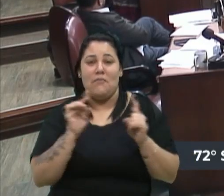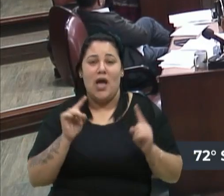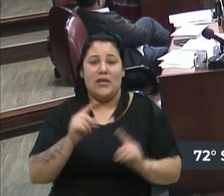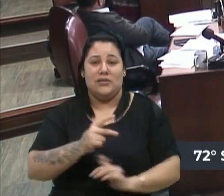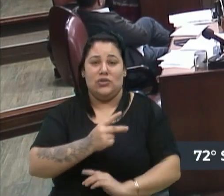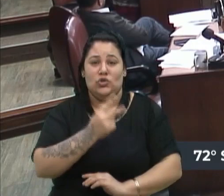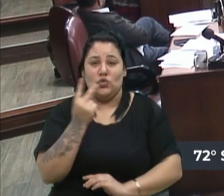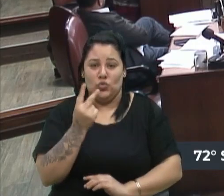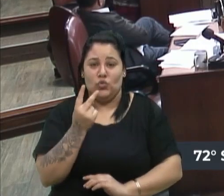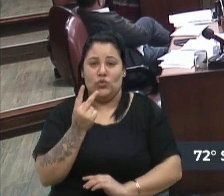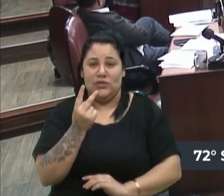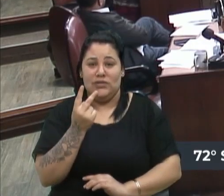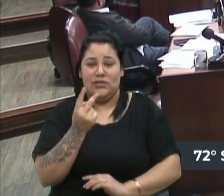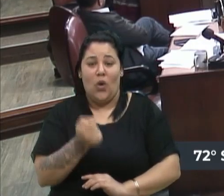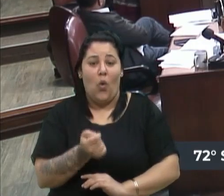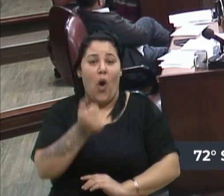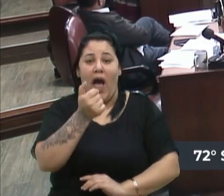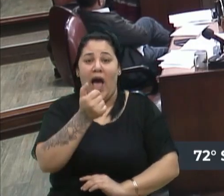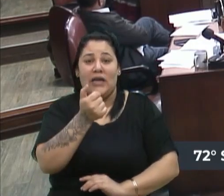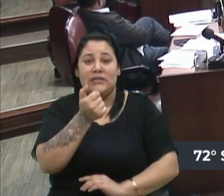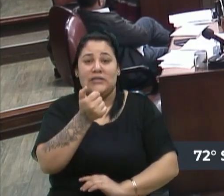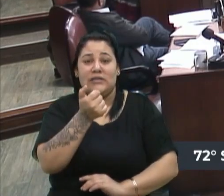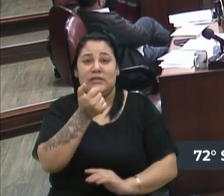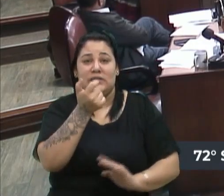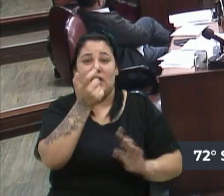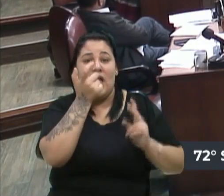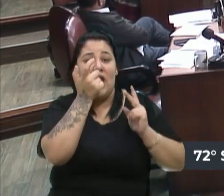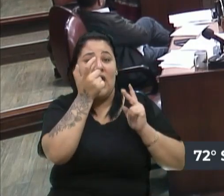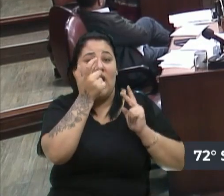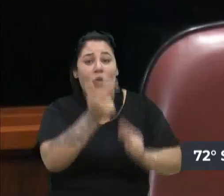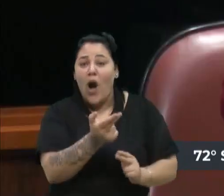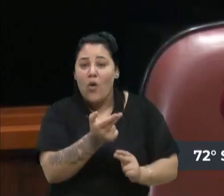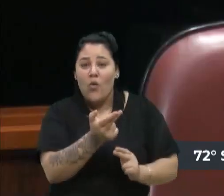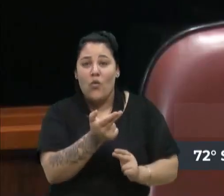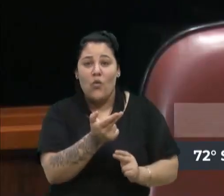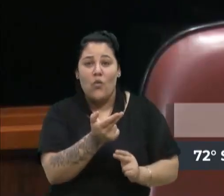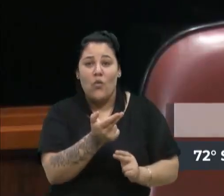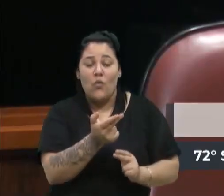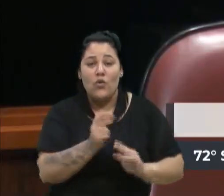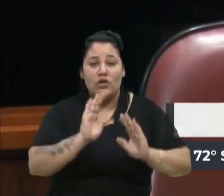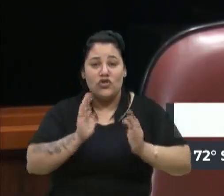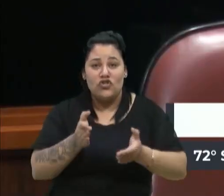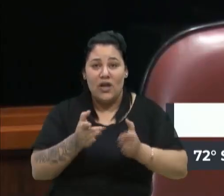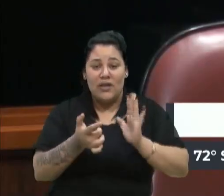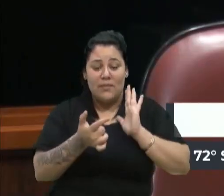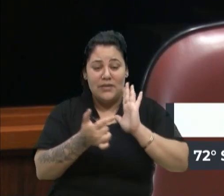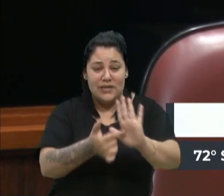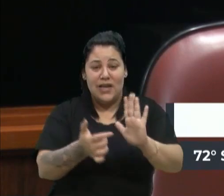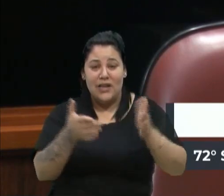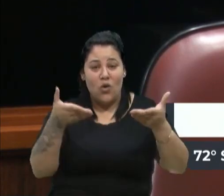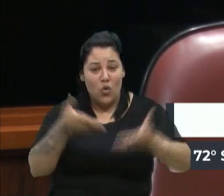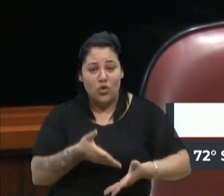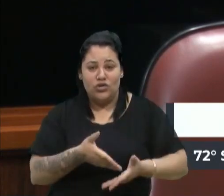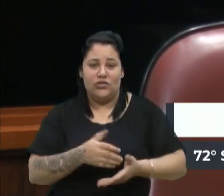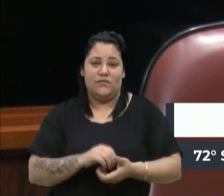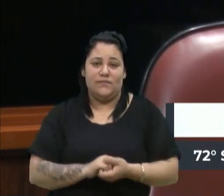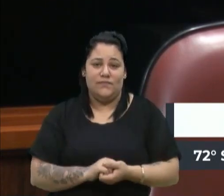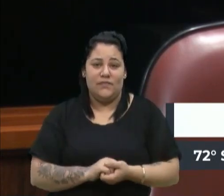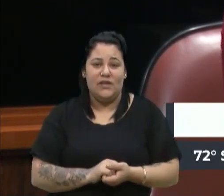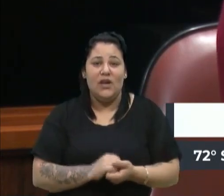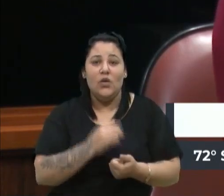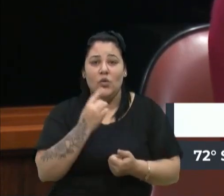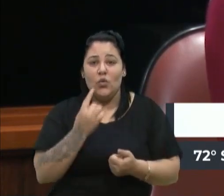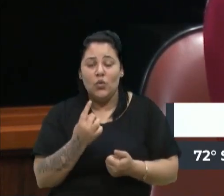2 praticamente idênticas às que estão sendo apresentadas hoje. Uma